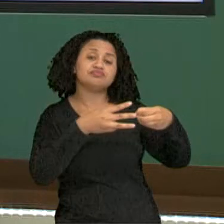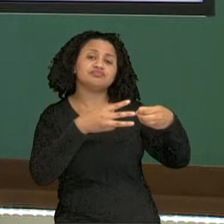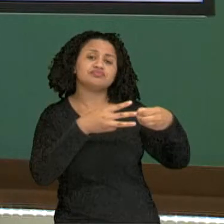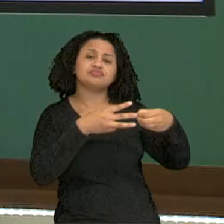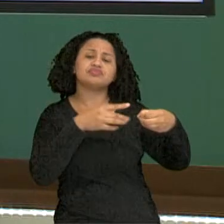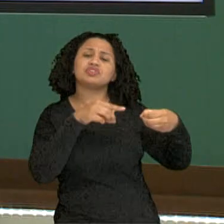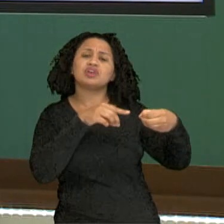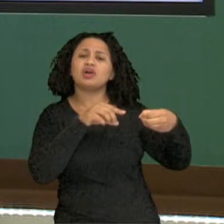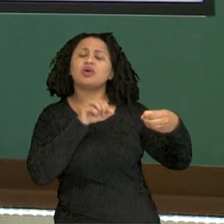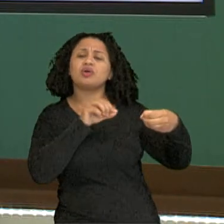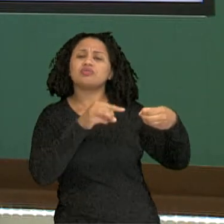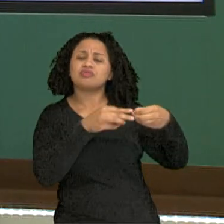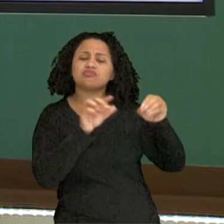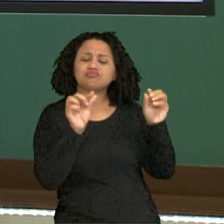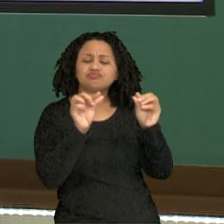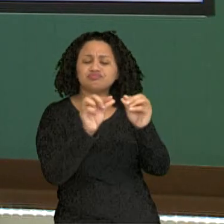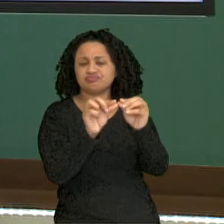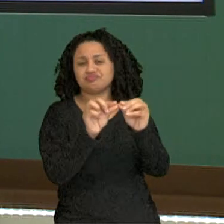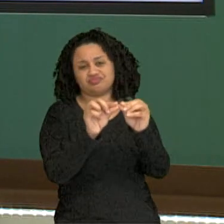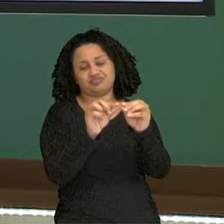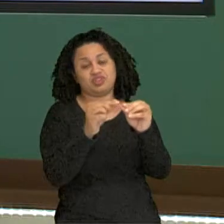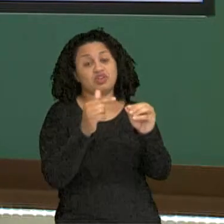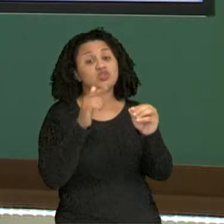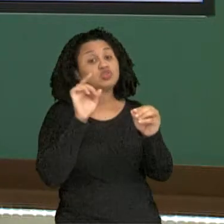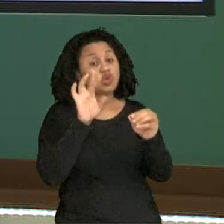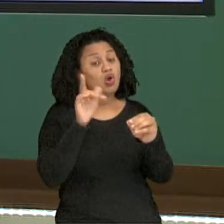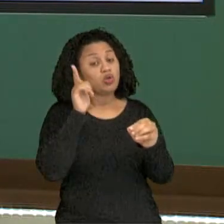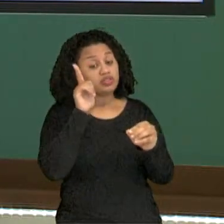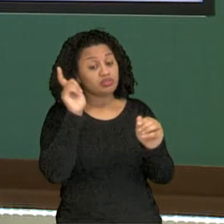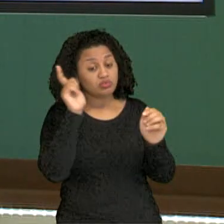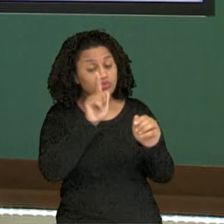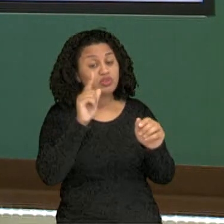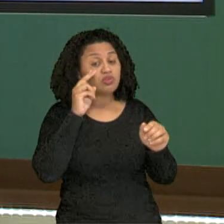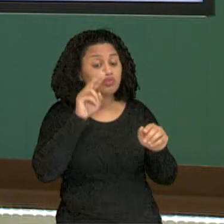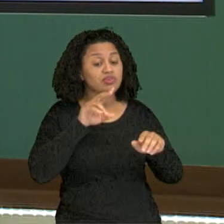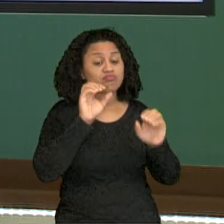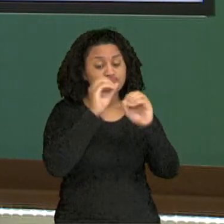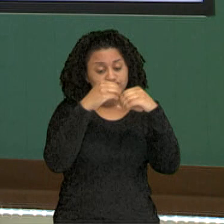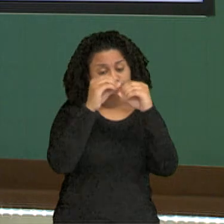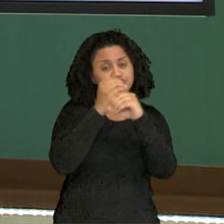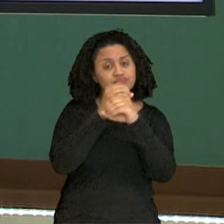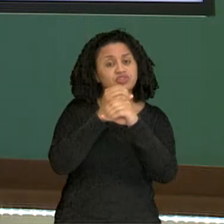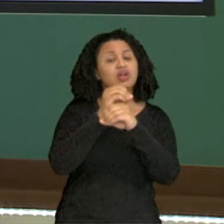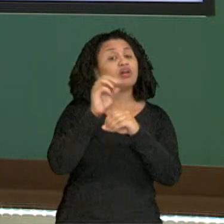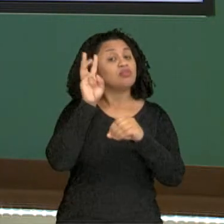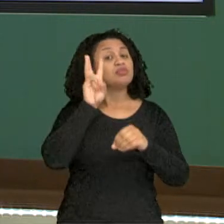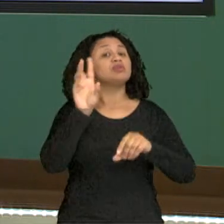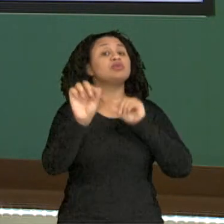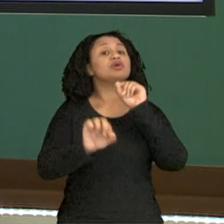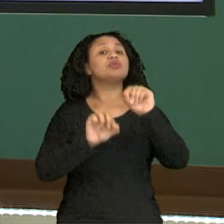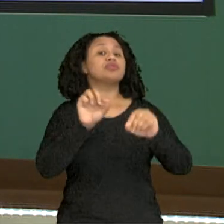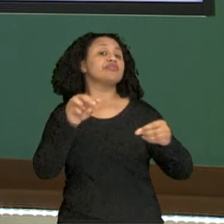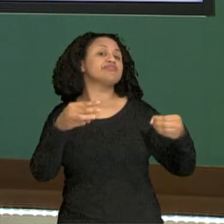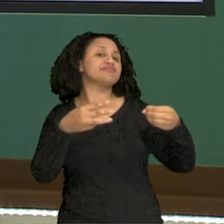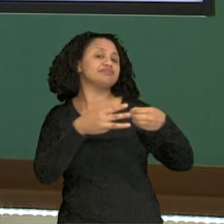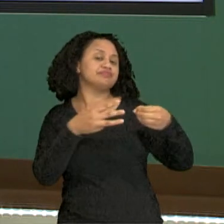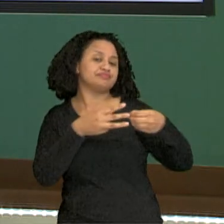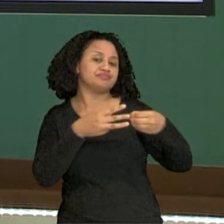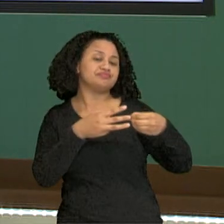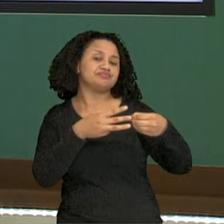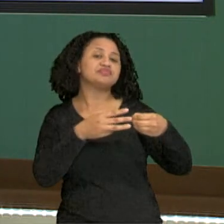que é essa estrutura muito pequena que eu consigo ver com o microscópio, vamos relembrar o que é uma célula? Célula, então,